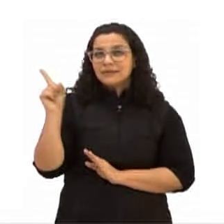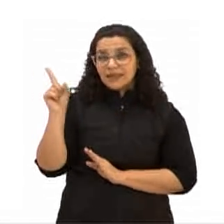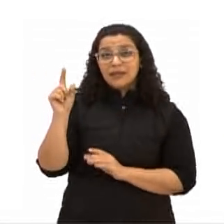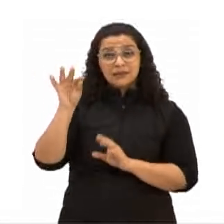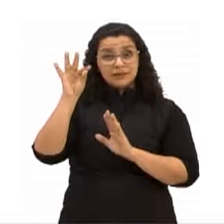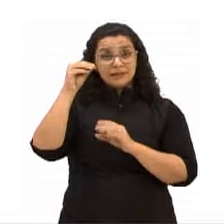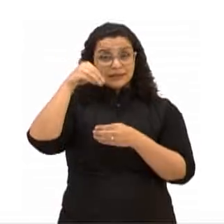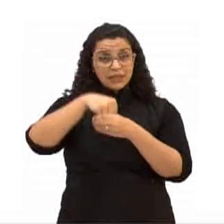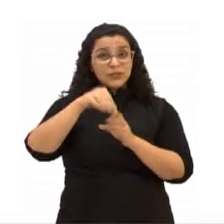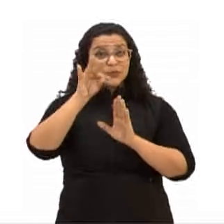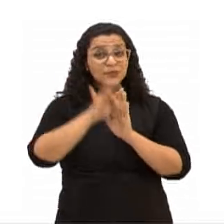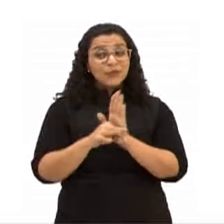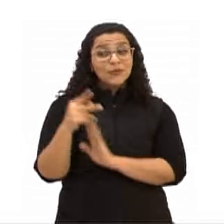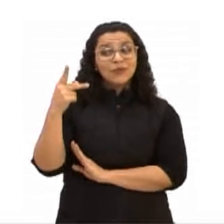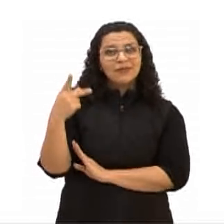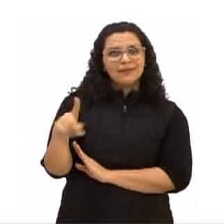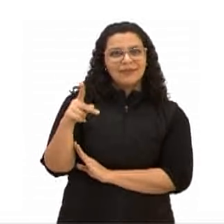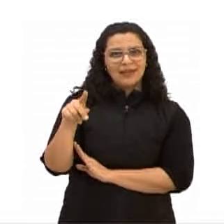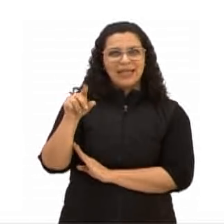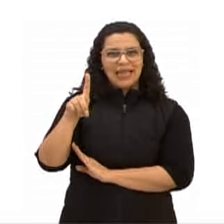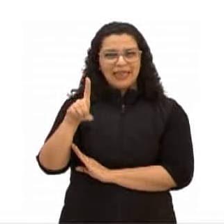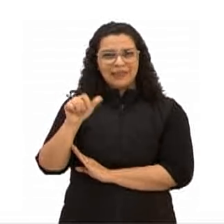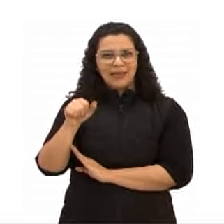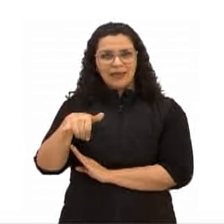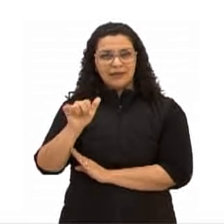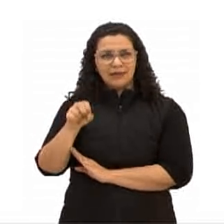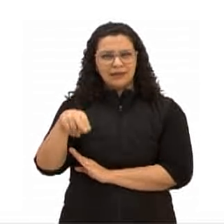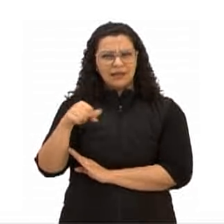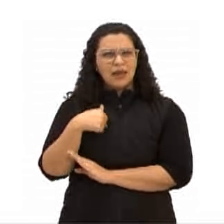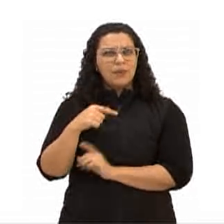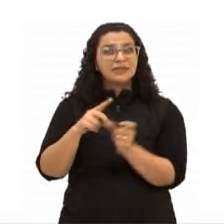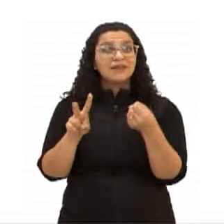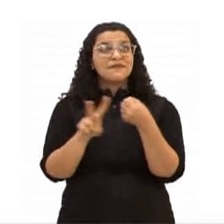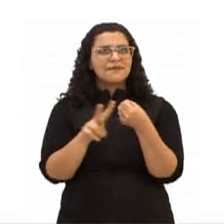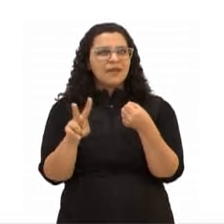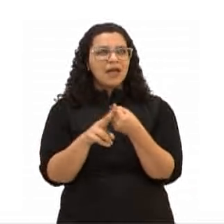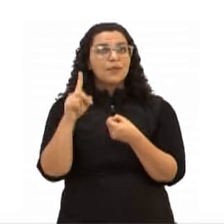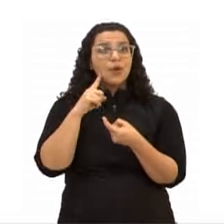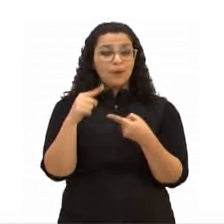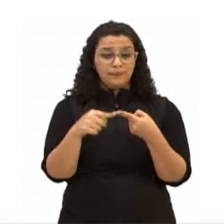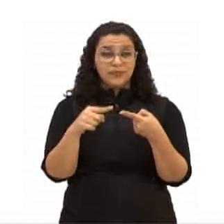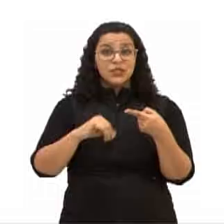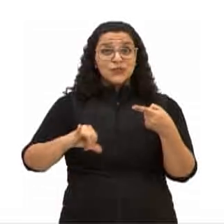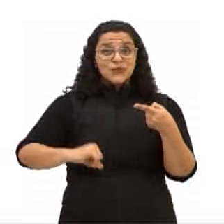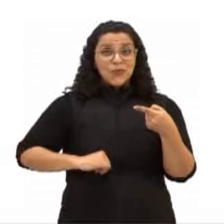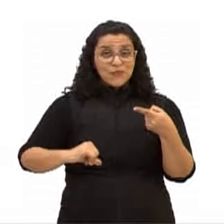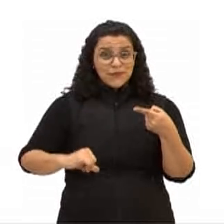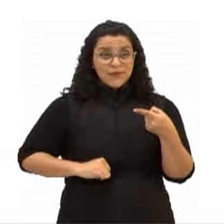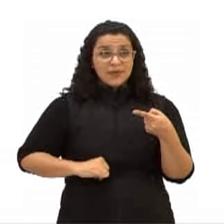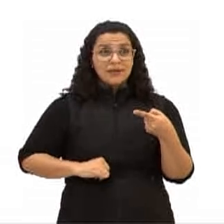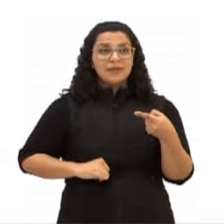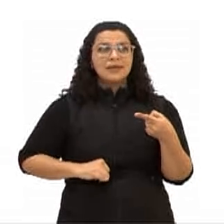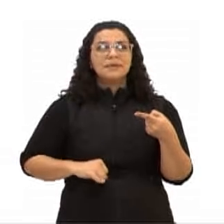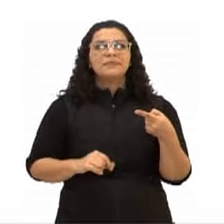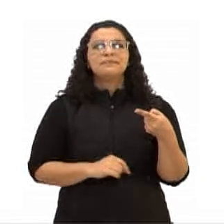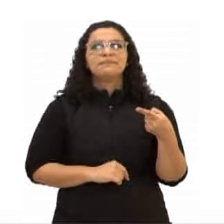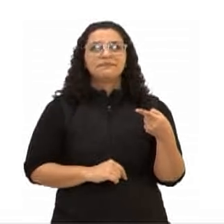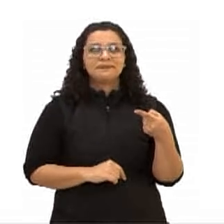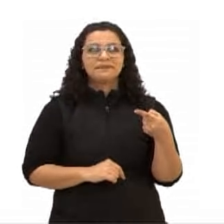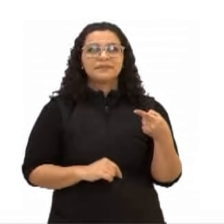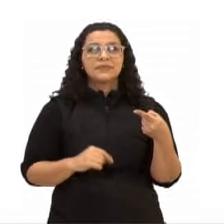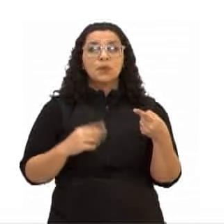aqui no texto dela. Olha como ela coloca alguns verbos. Sofri bastante com isso